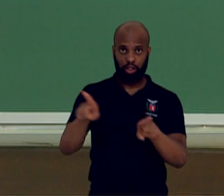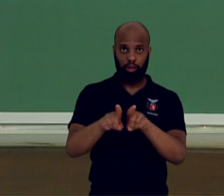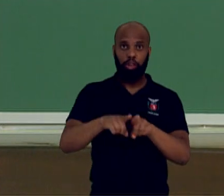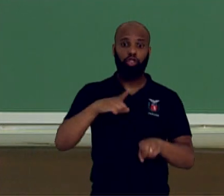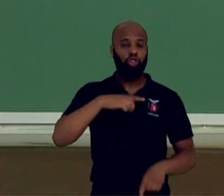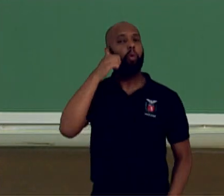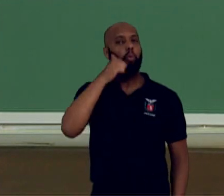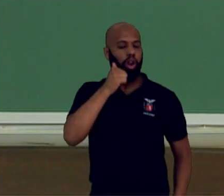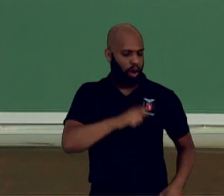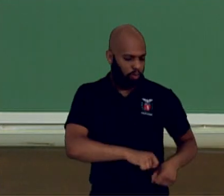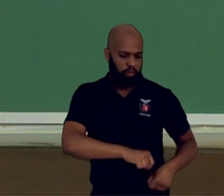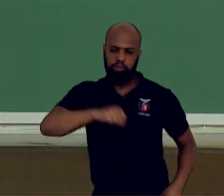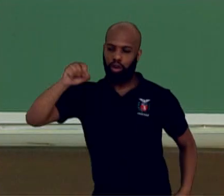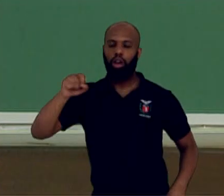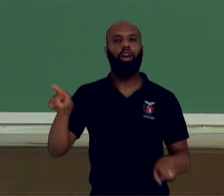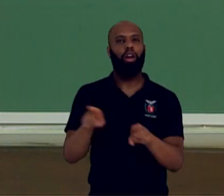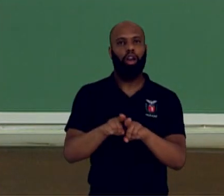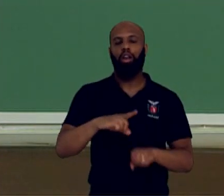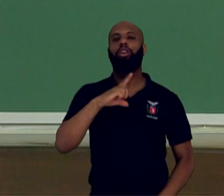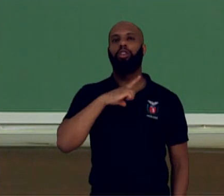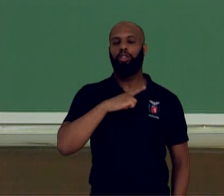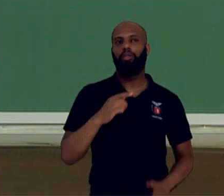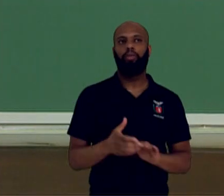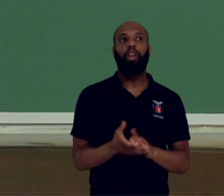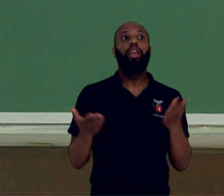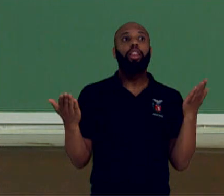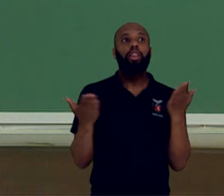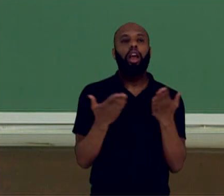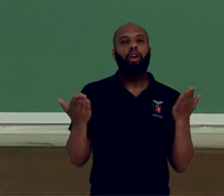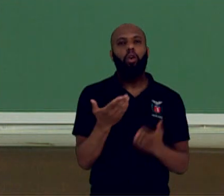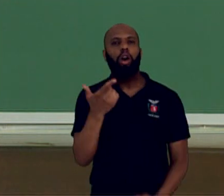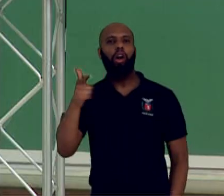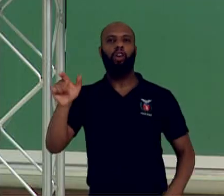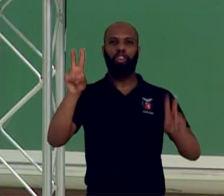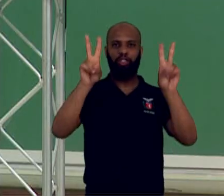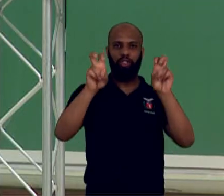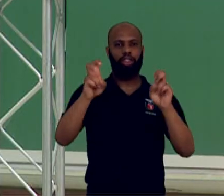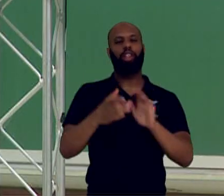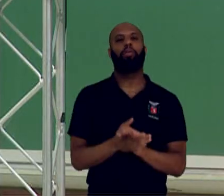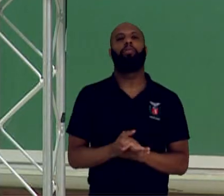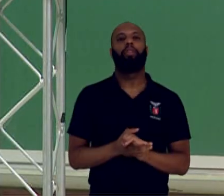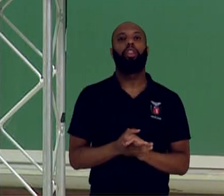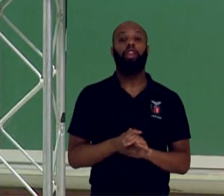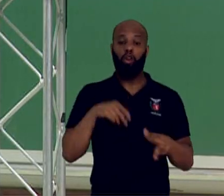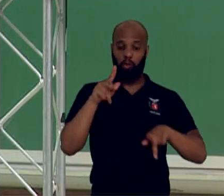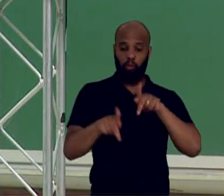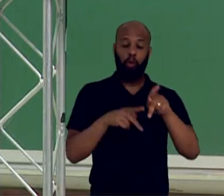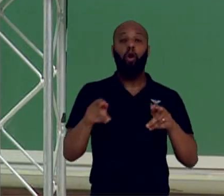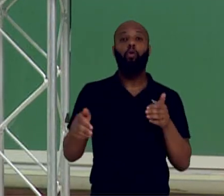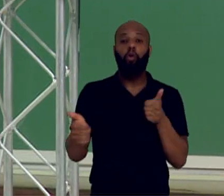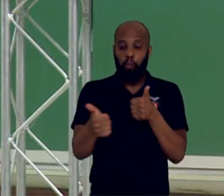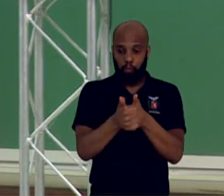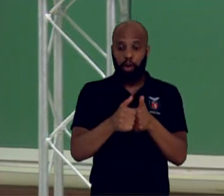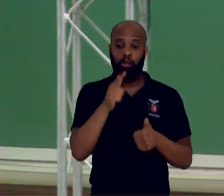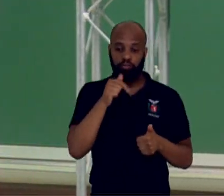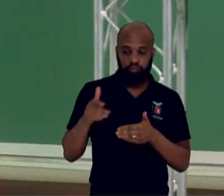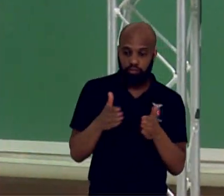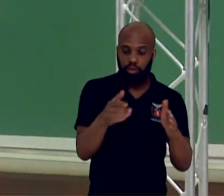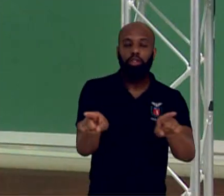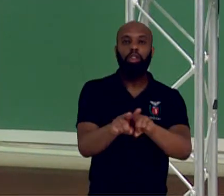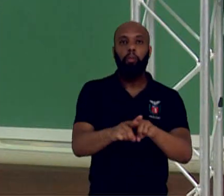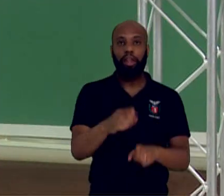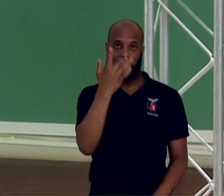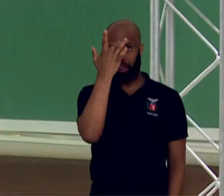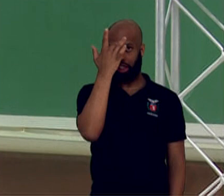de mulheres samurais também. Agora vamos para o nosso próximo tema. É uma civilização fluvial, a Índia. Ela se